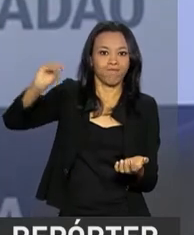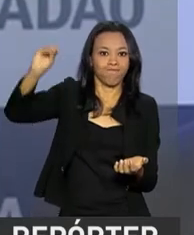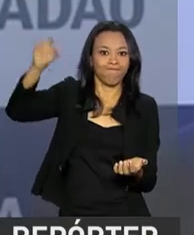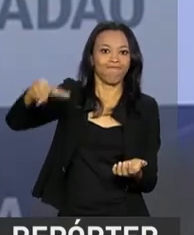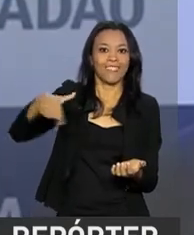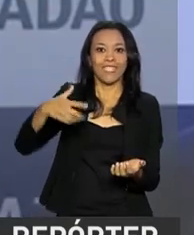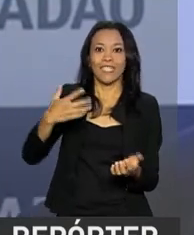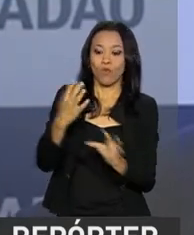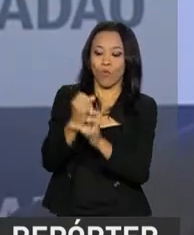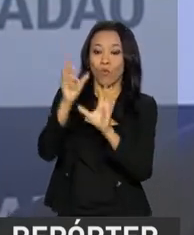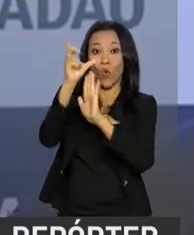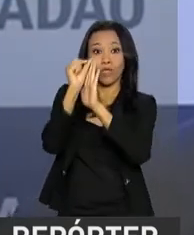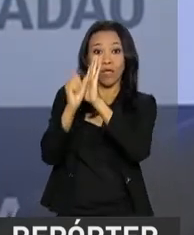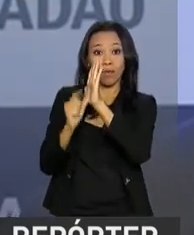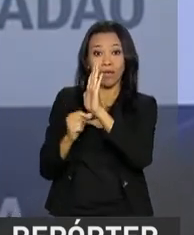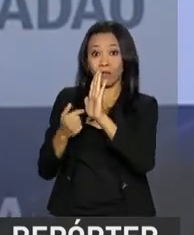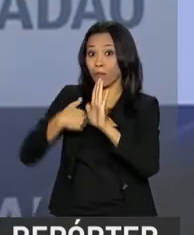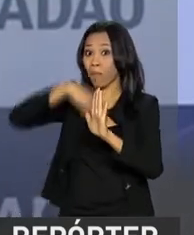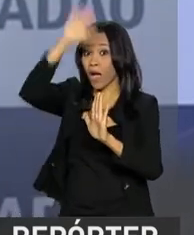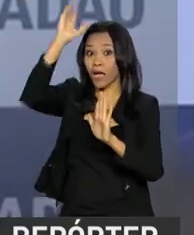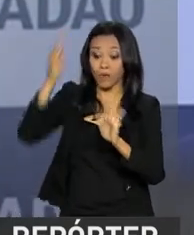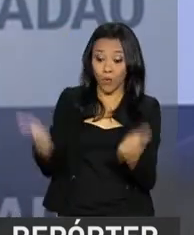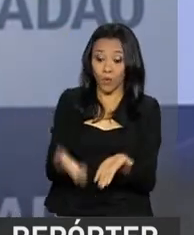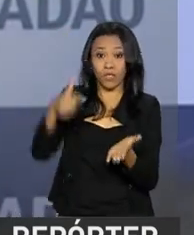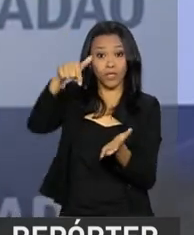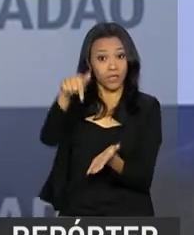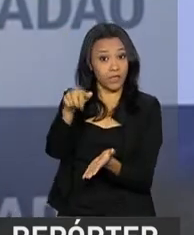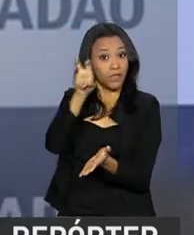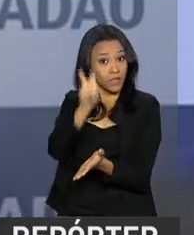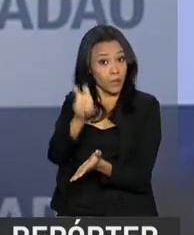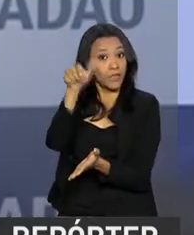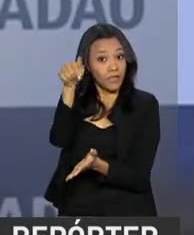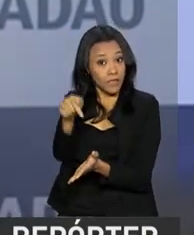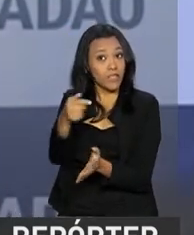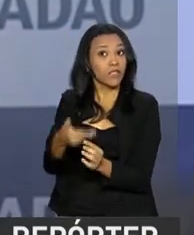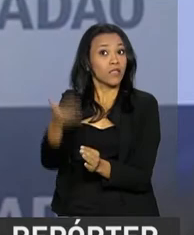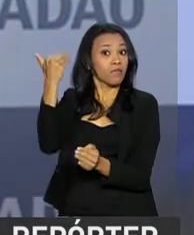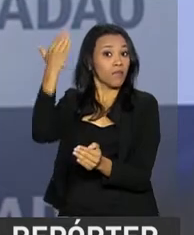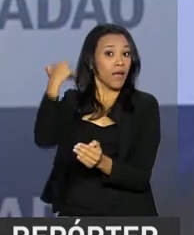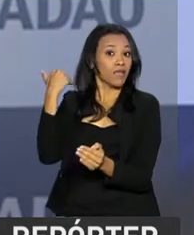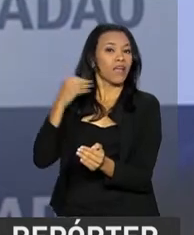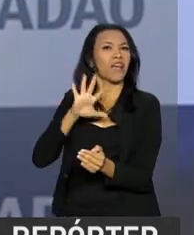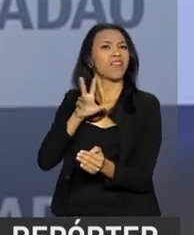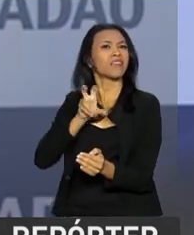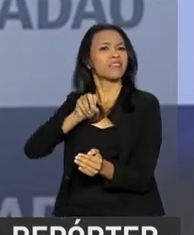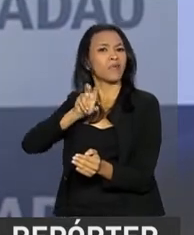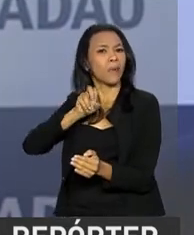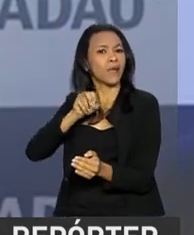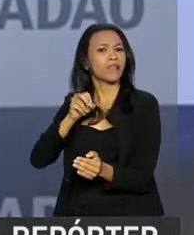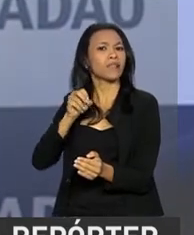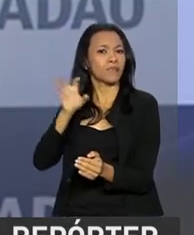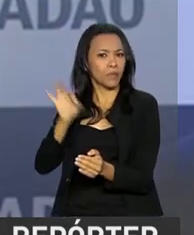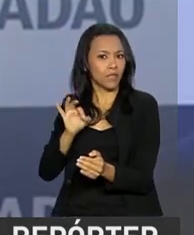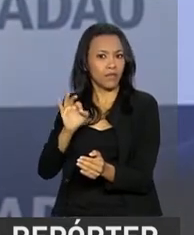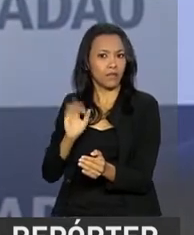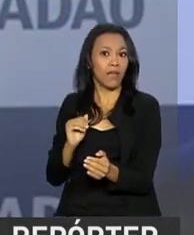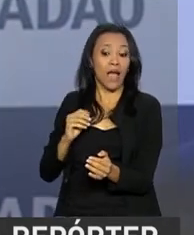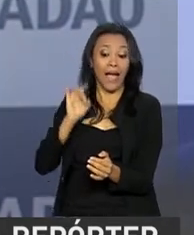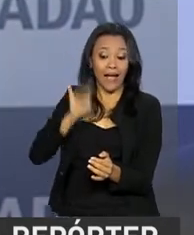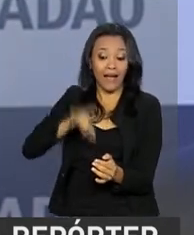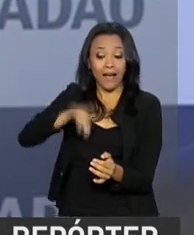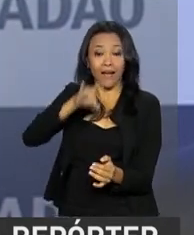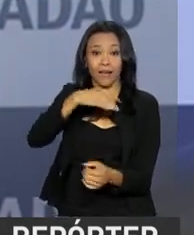orçamento paulatinamente então hoje 57 10 anos atrás ela menos de 50 e está crescendo ea cada